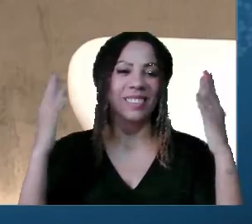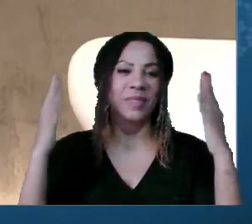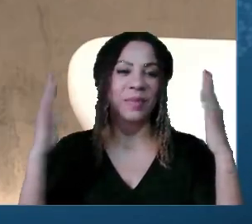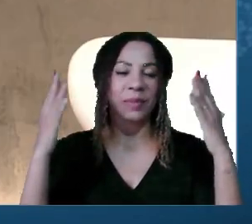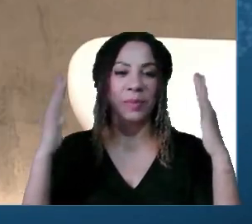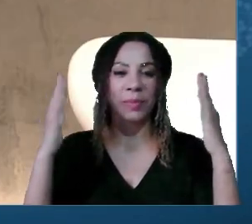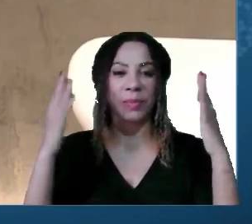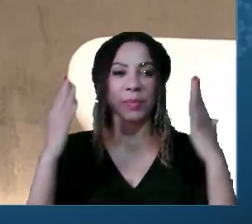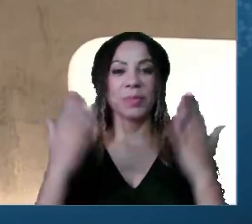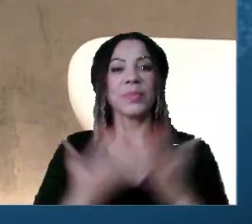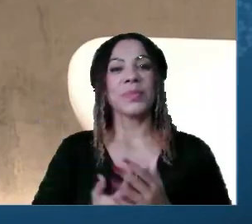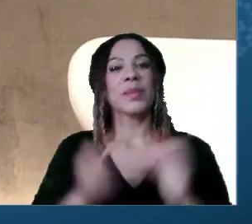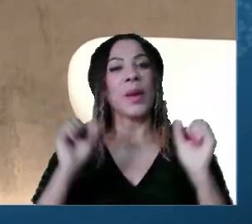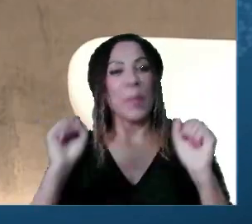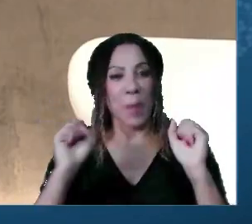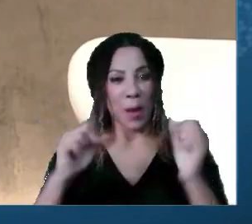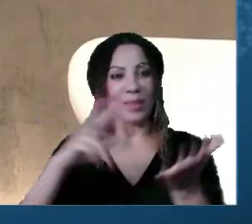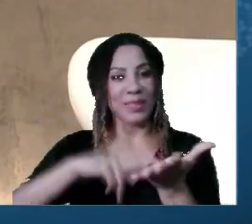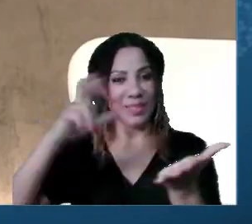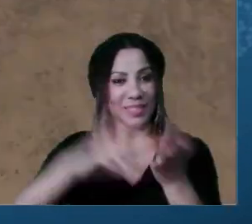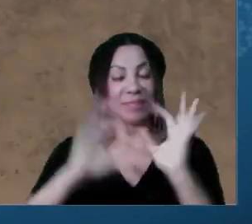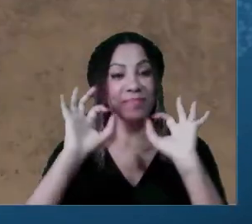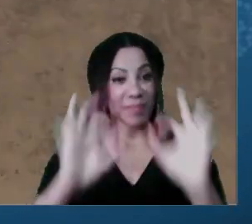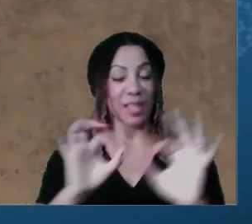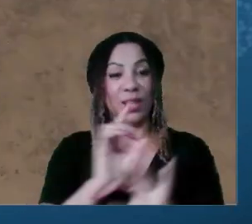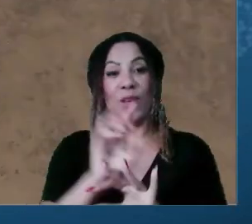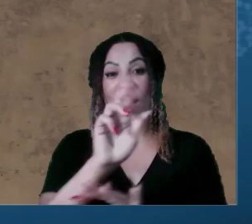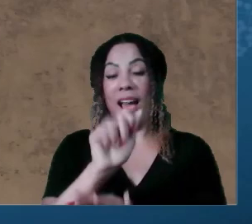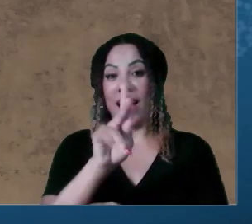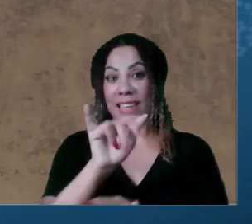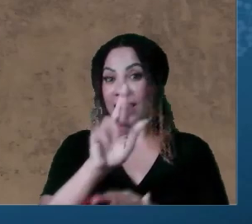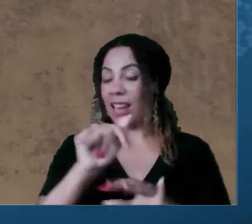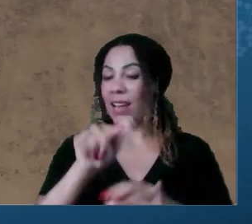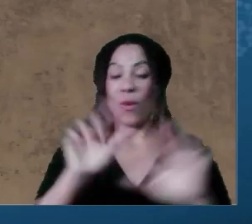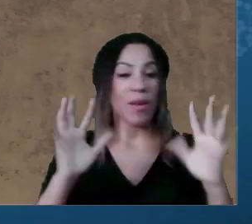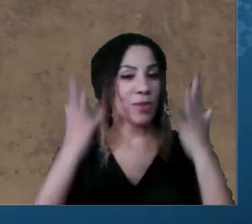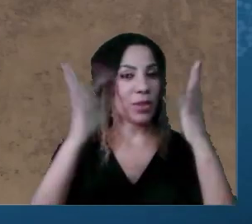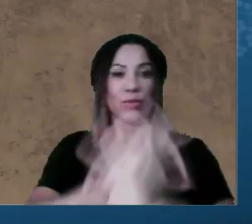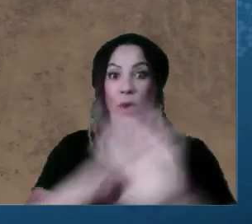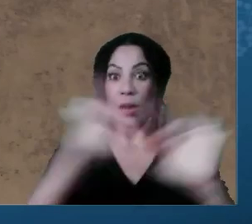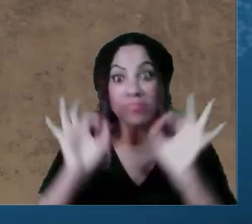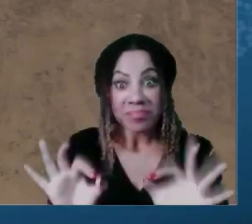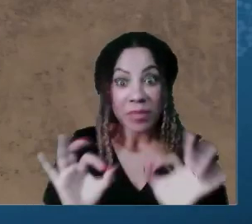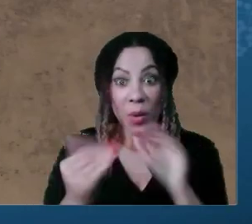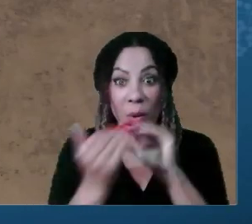Pode comemorar mesmo, doutora Akira, porque foi um sucesso. Não foi, gente?